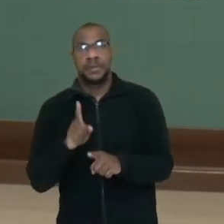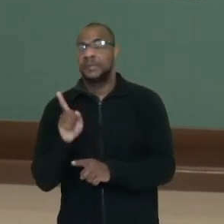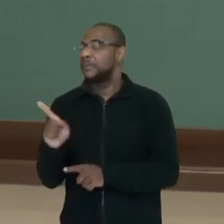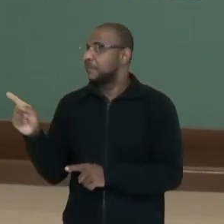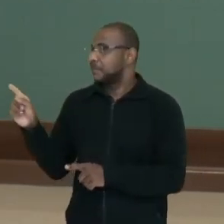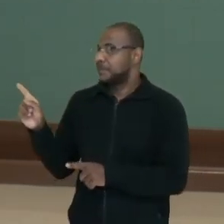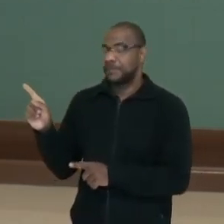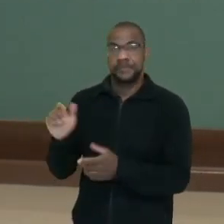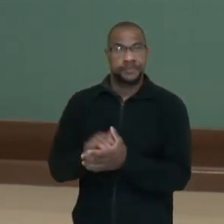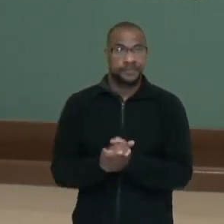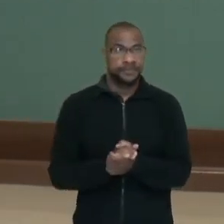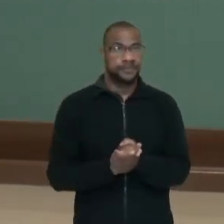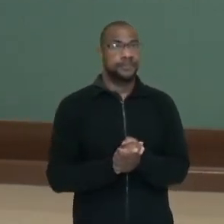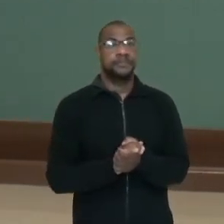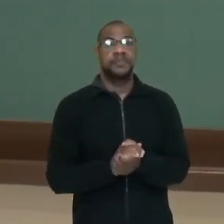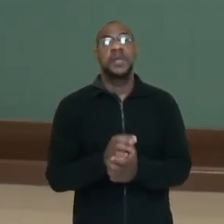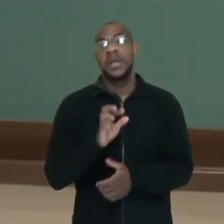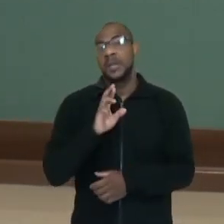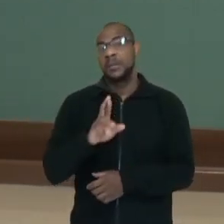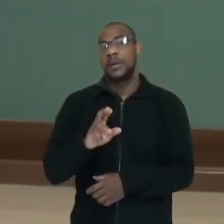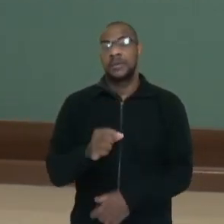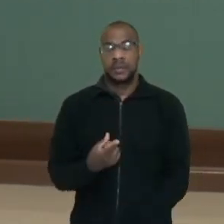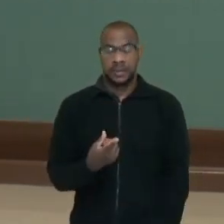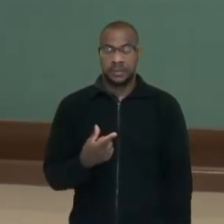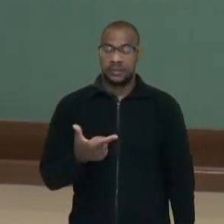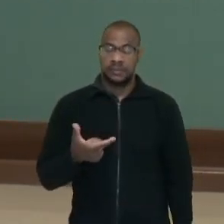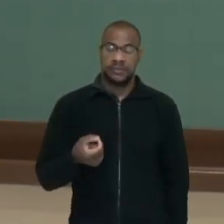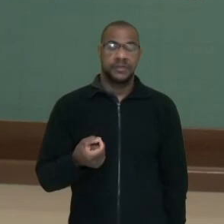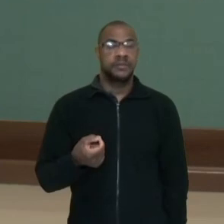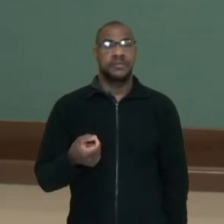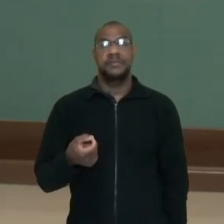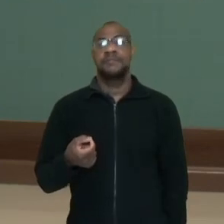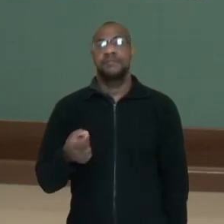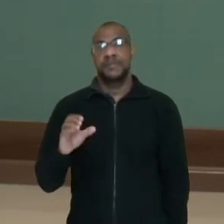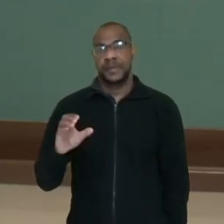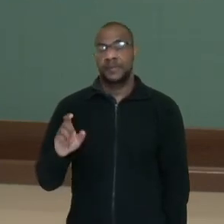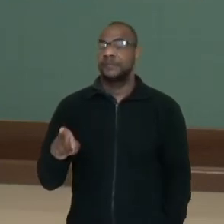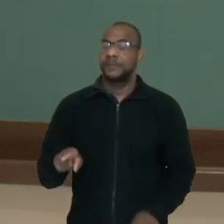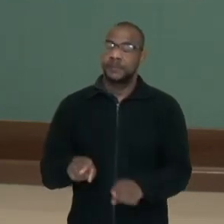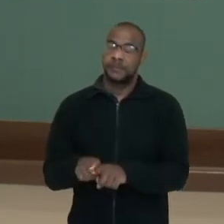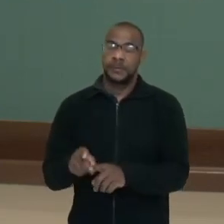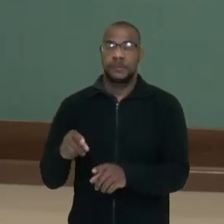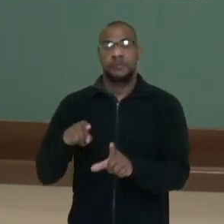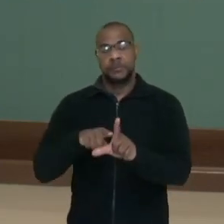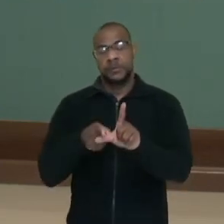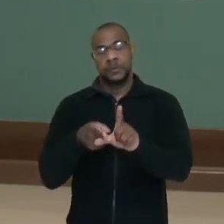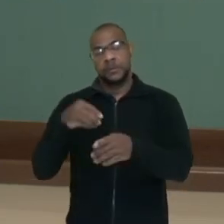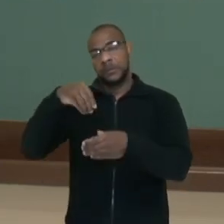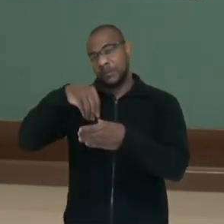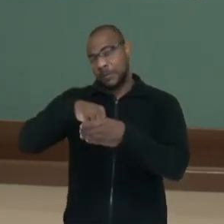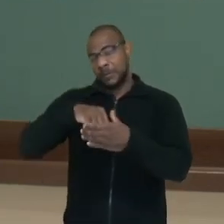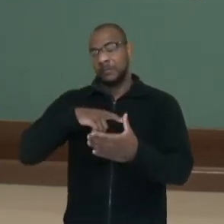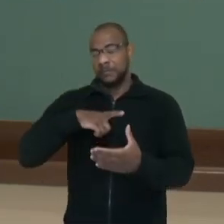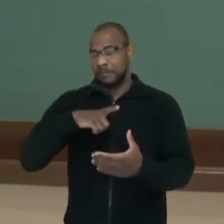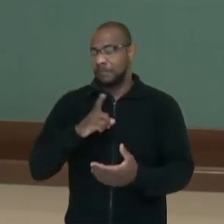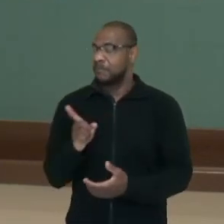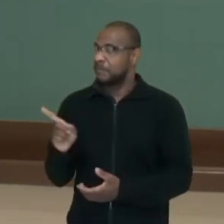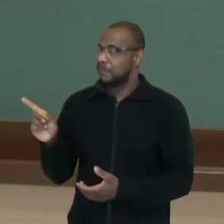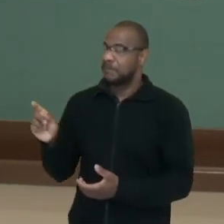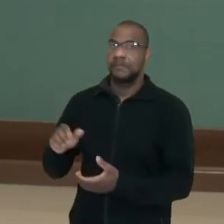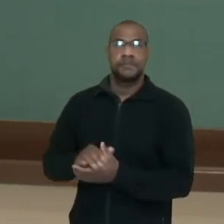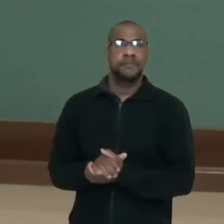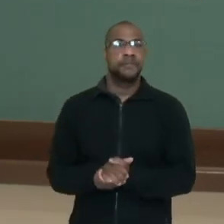6. Vai dar 120 graus também o ângulo interno. Simples, né? Sabendo o número de lados,